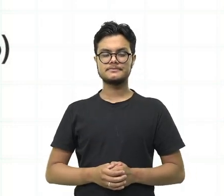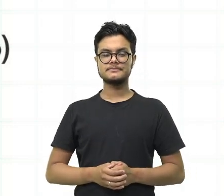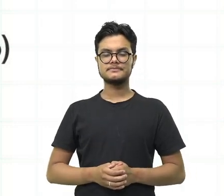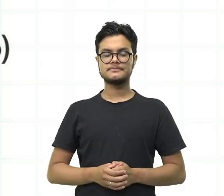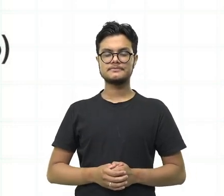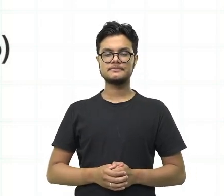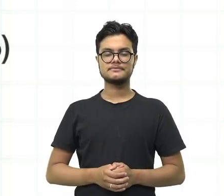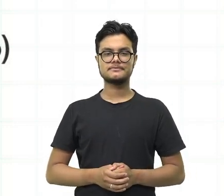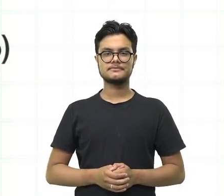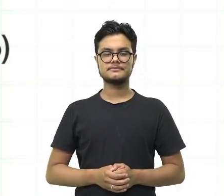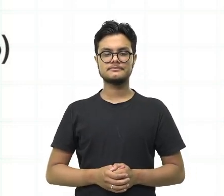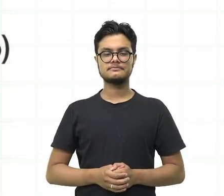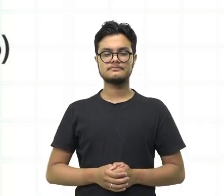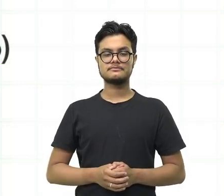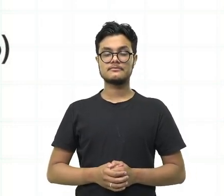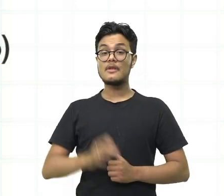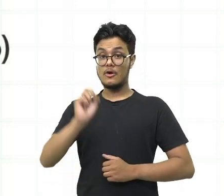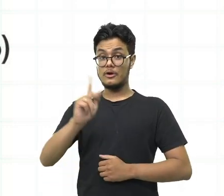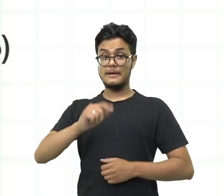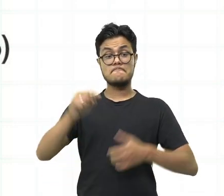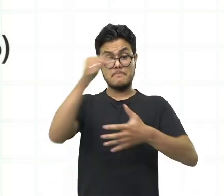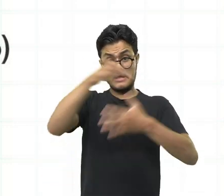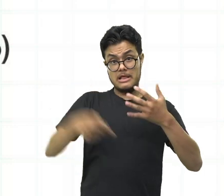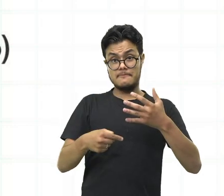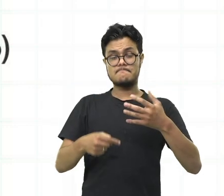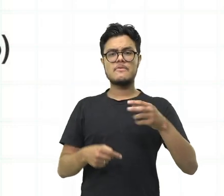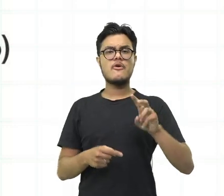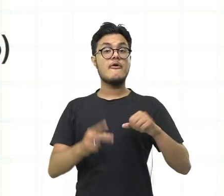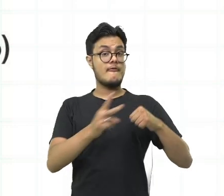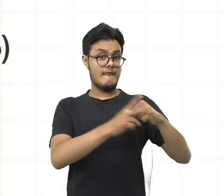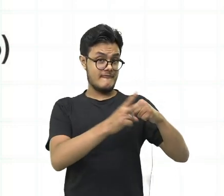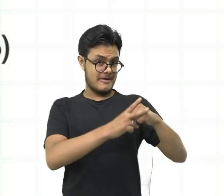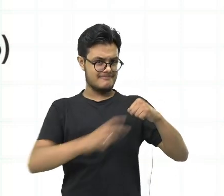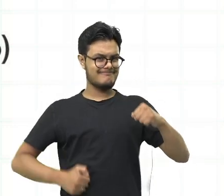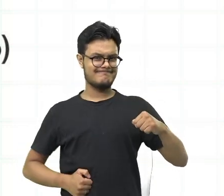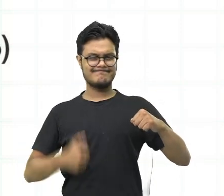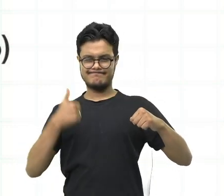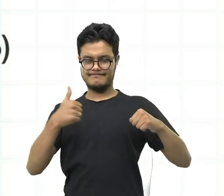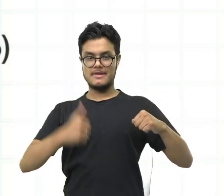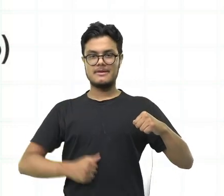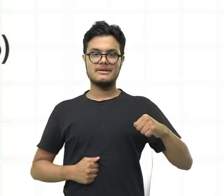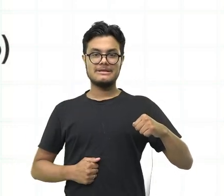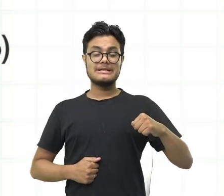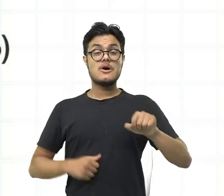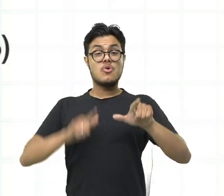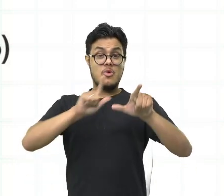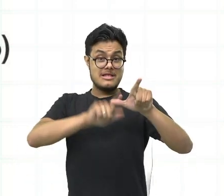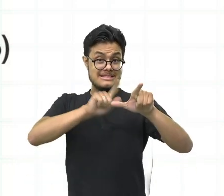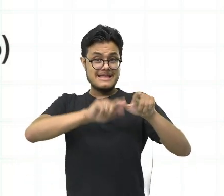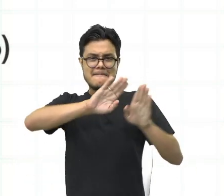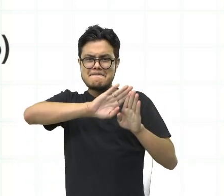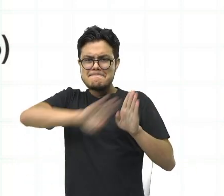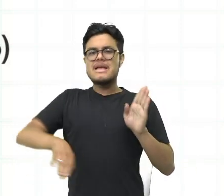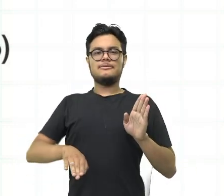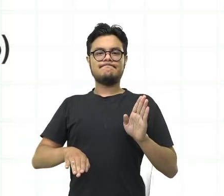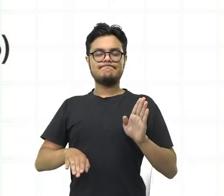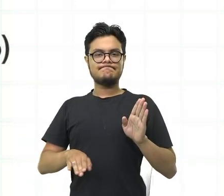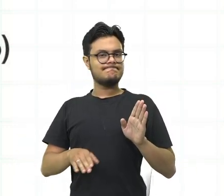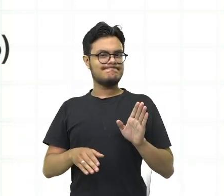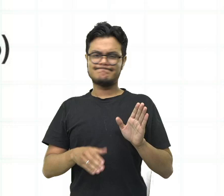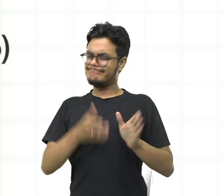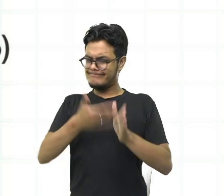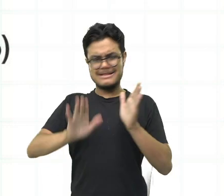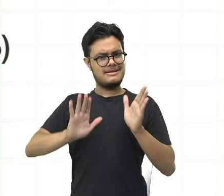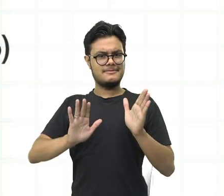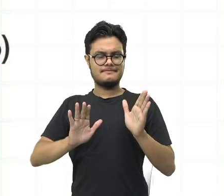Aqui eles eram verbo, eles perdem na sua forma, Eles perdem um elemento. E olha